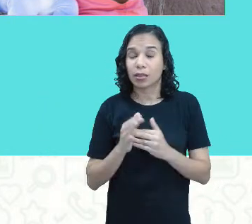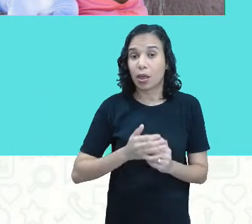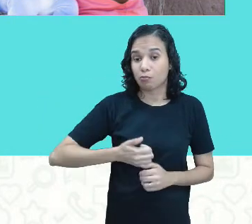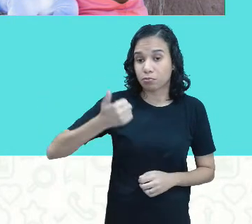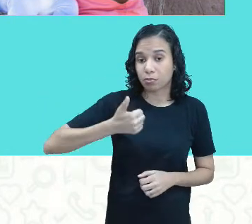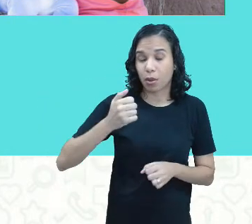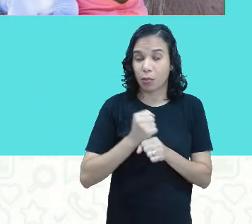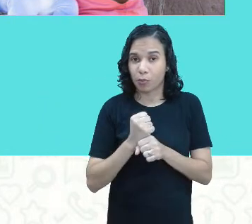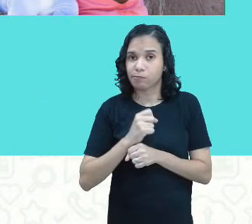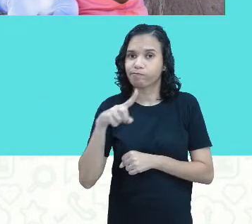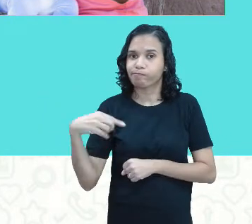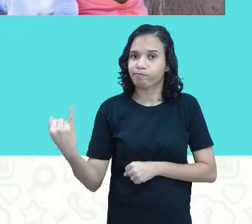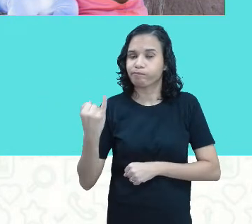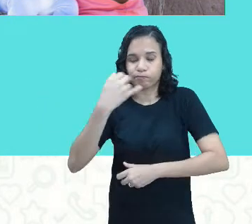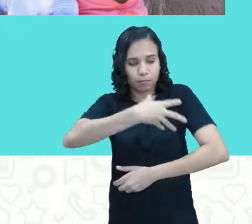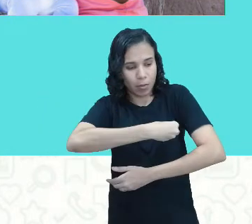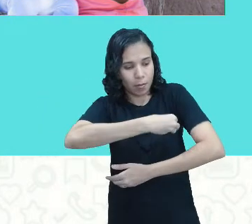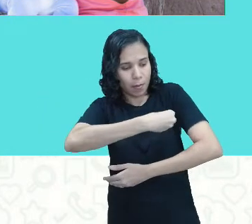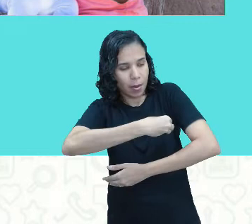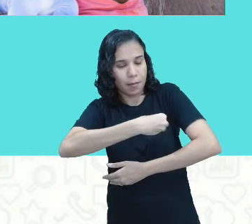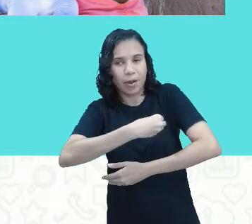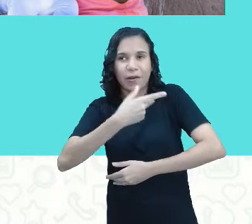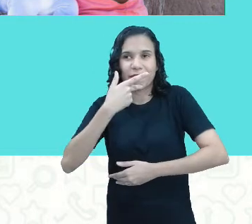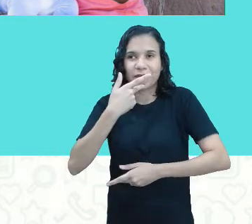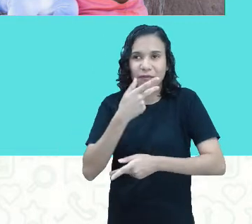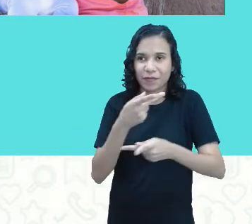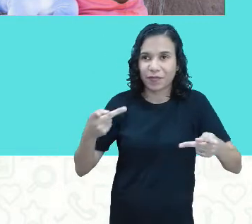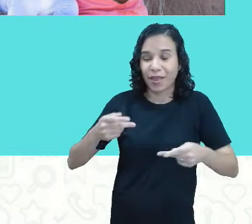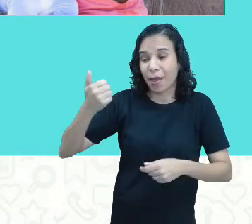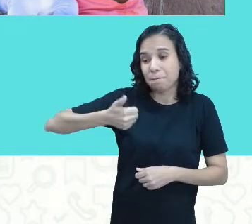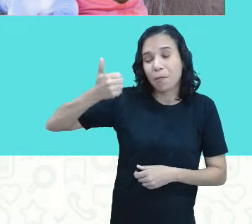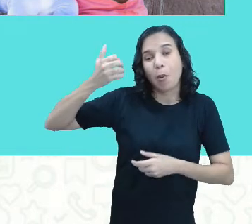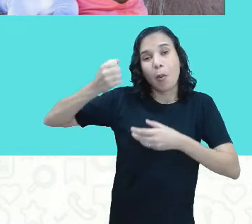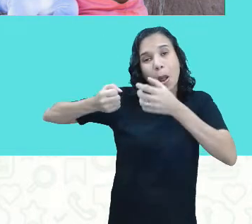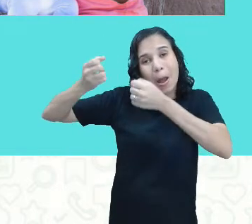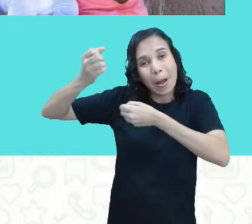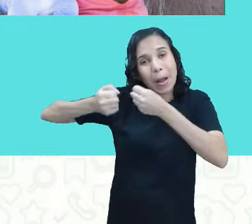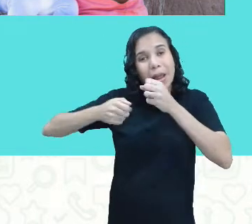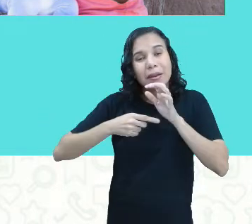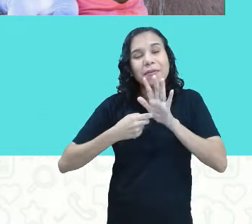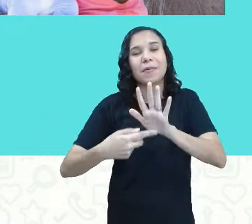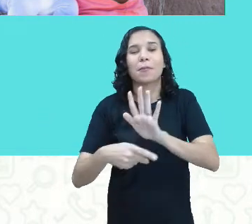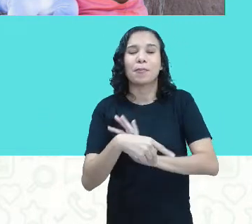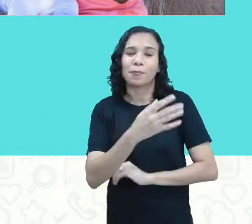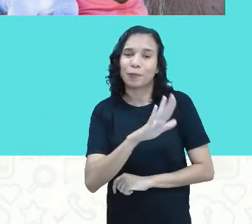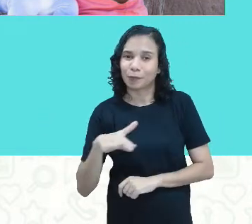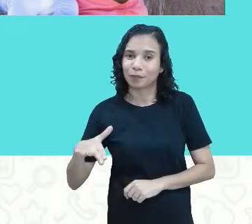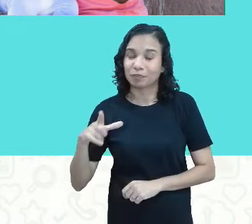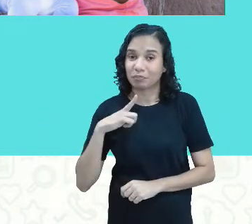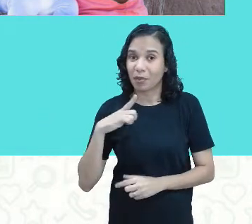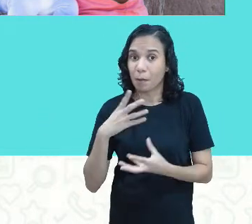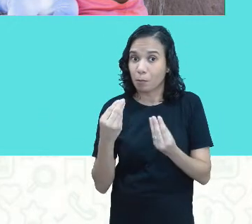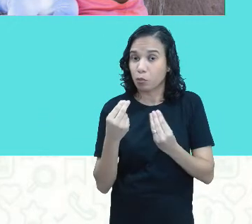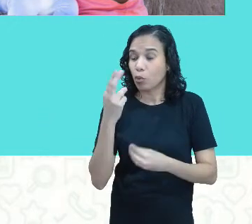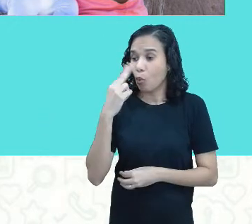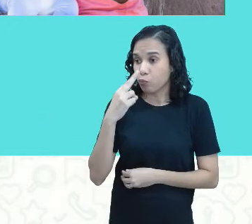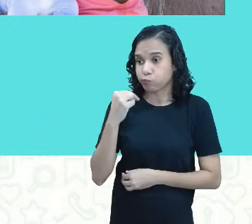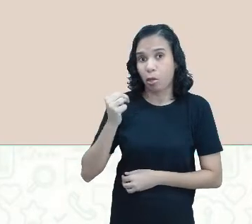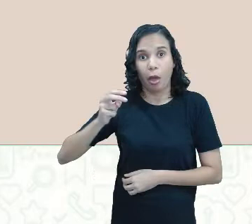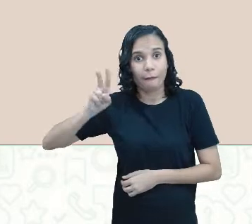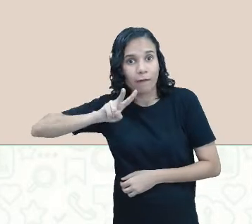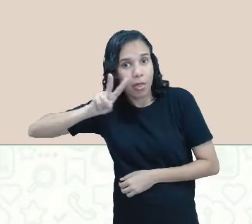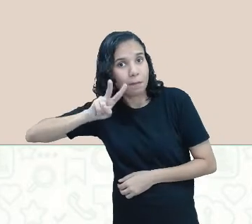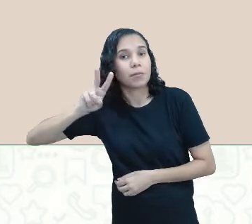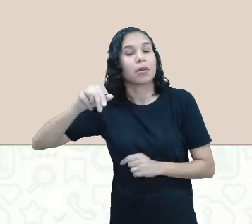nesse momento a amamentação, que é aquilo que eu disse a vocês, o primeiro leite a ser oferecido, rico em muitas